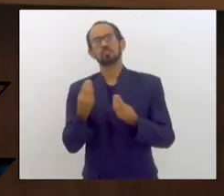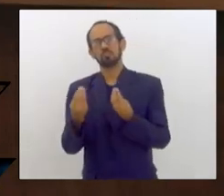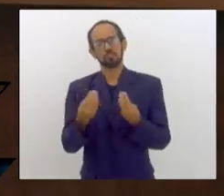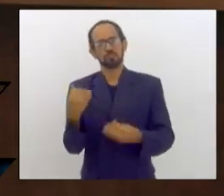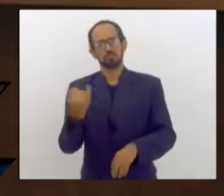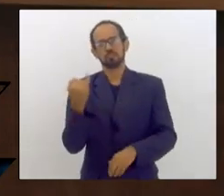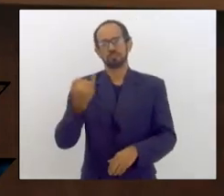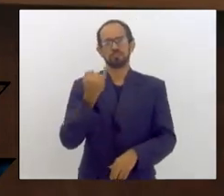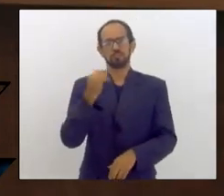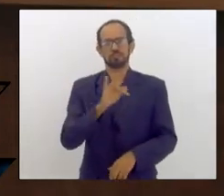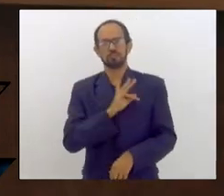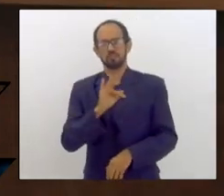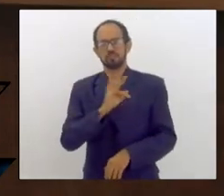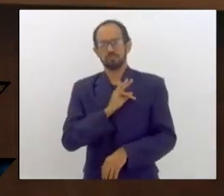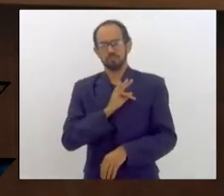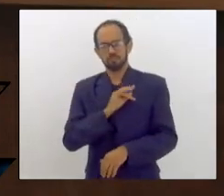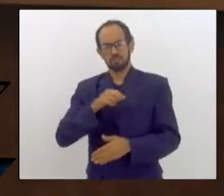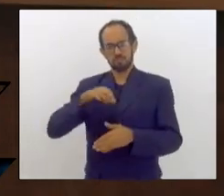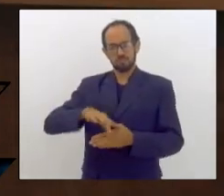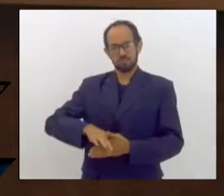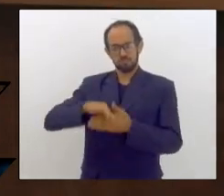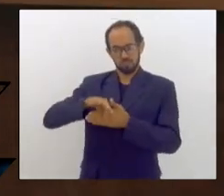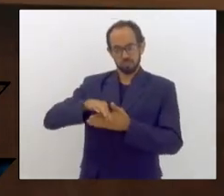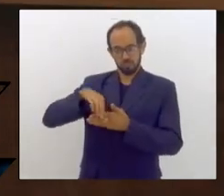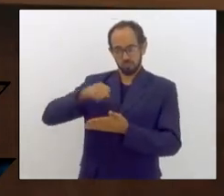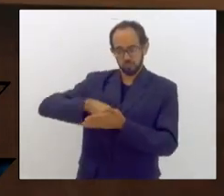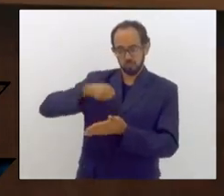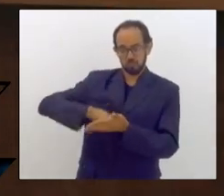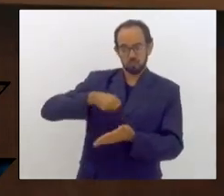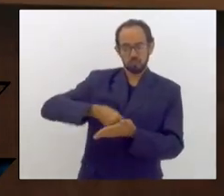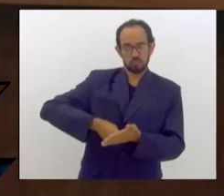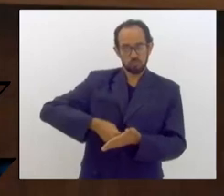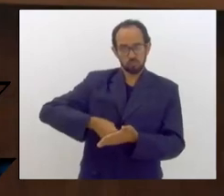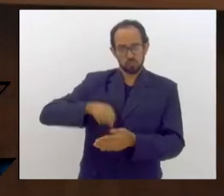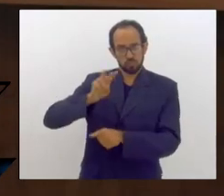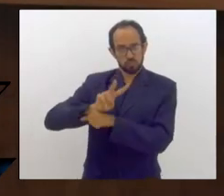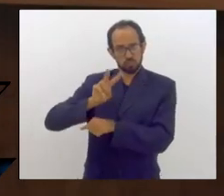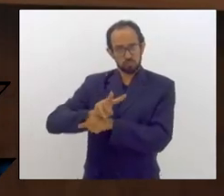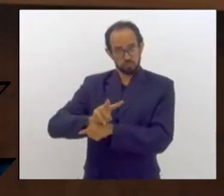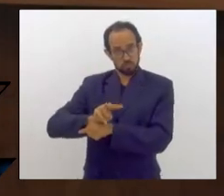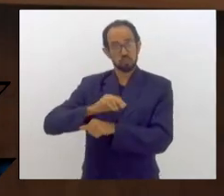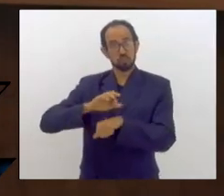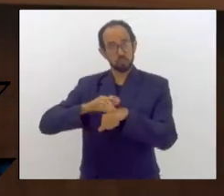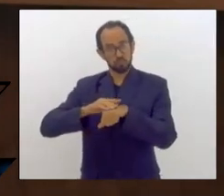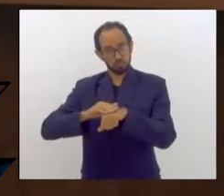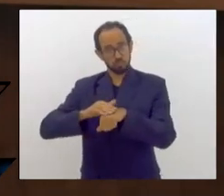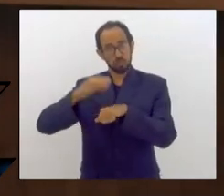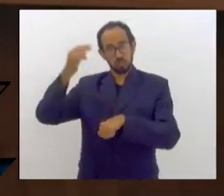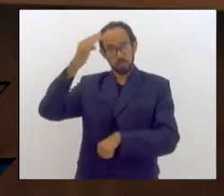estão na linha de frente também sofrem um processo de adoecimento